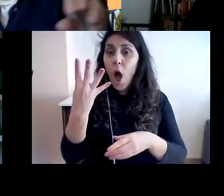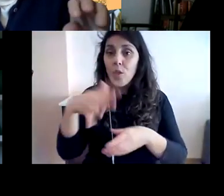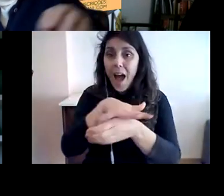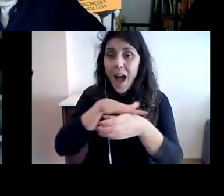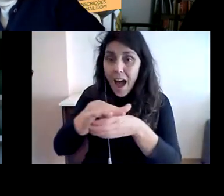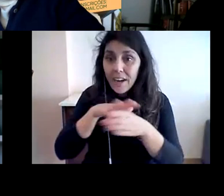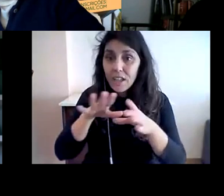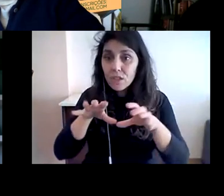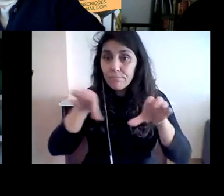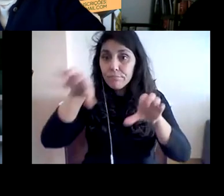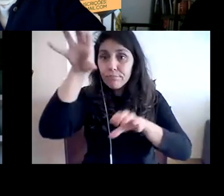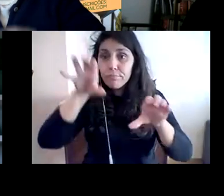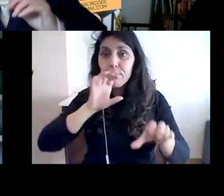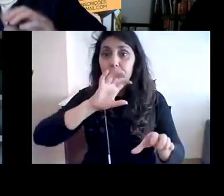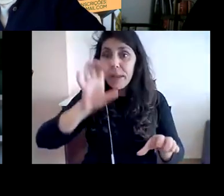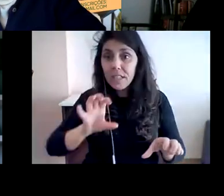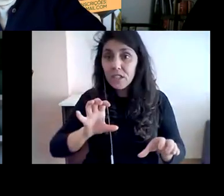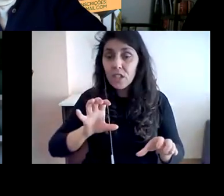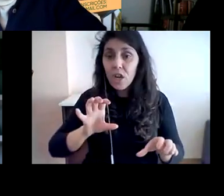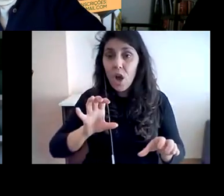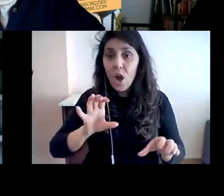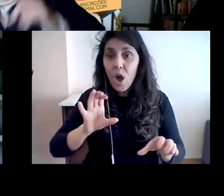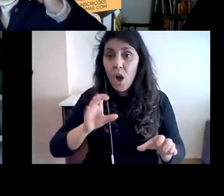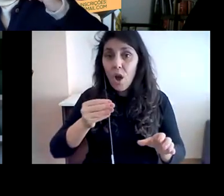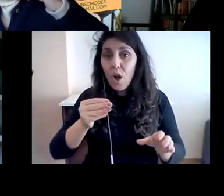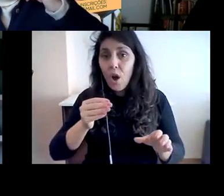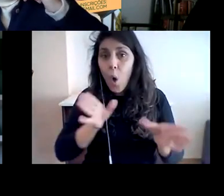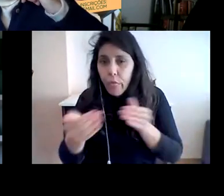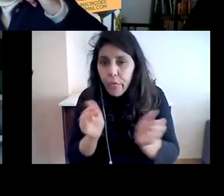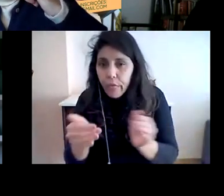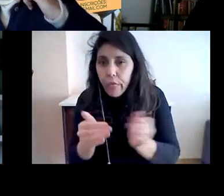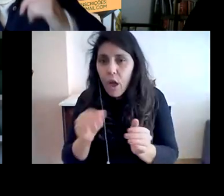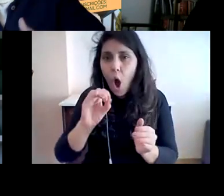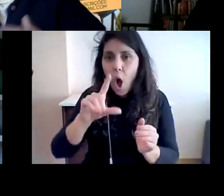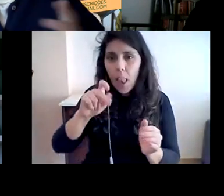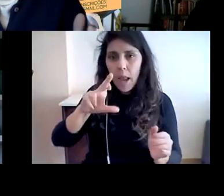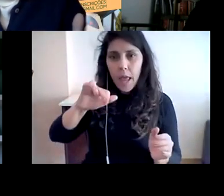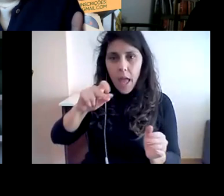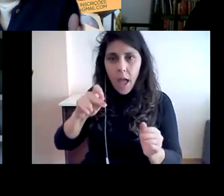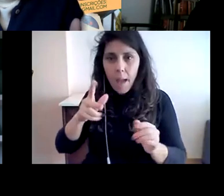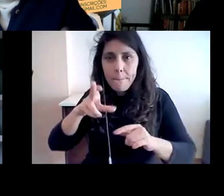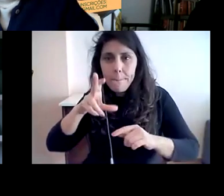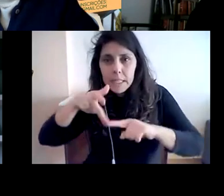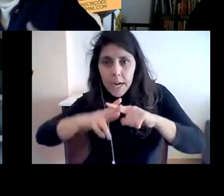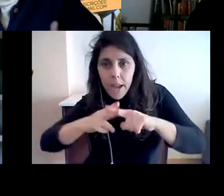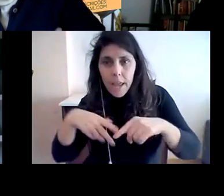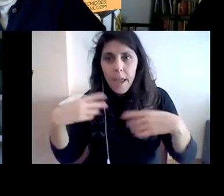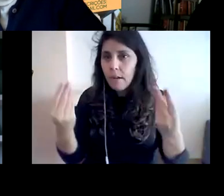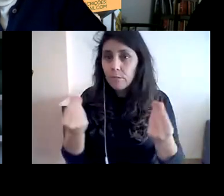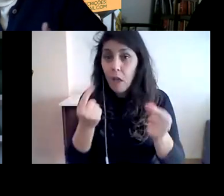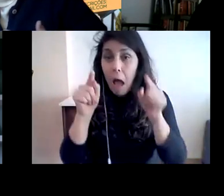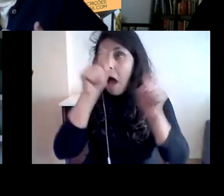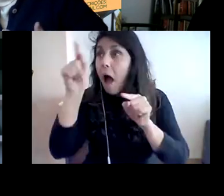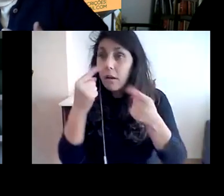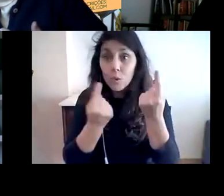escola de olaria aqui e acolá, uma escola de marcenaria aqui e acolá, mas, por exemplo, não há técnicos, não há